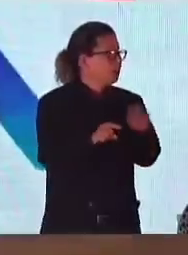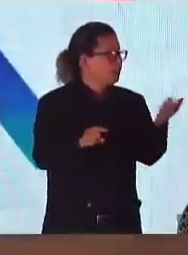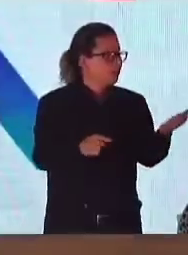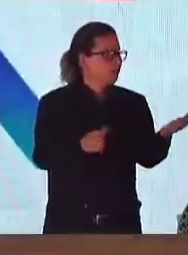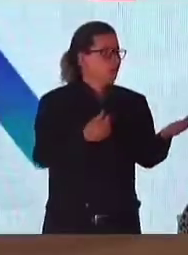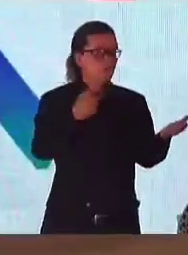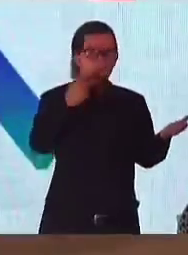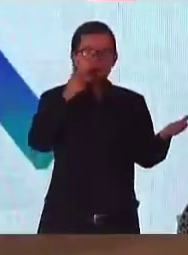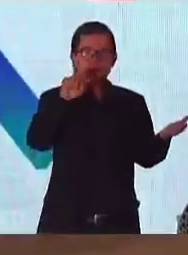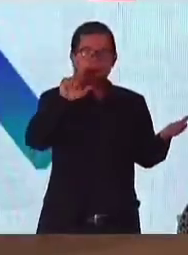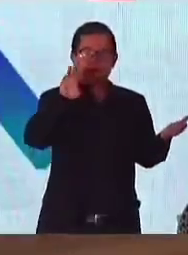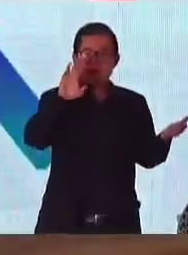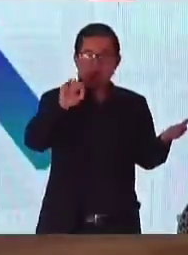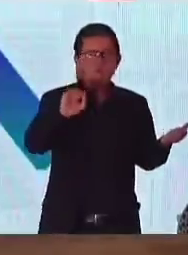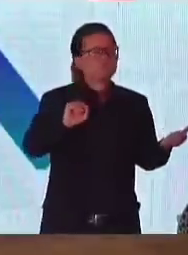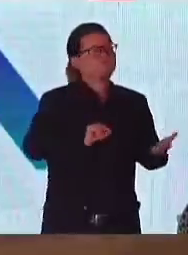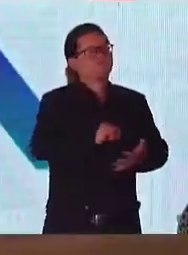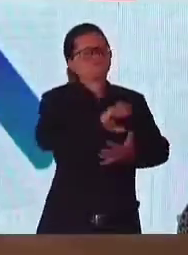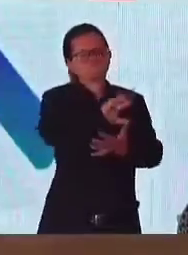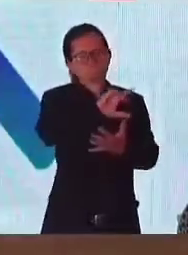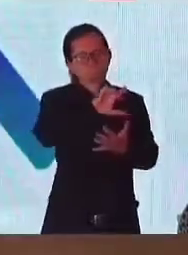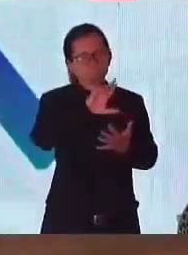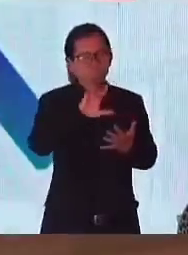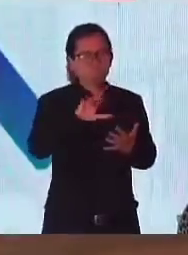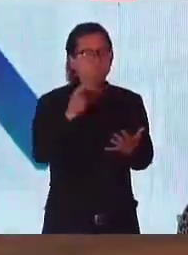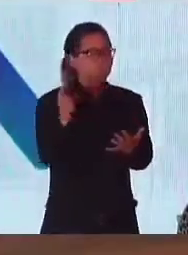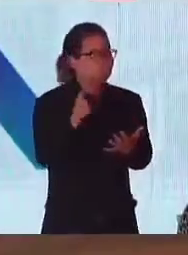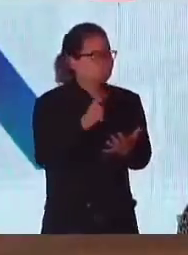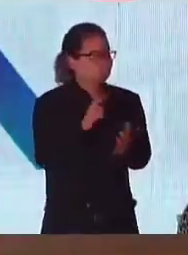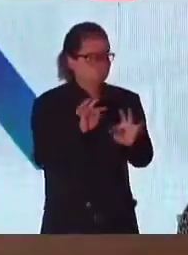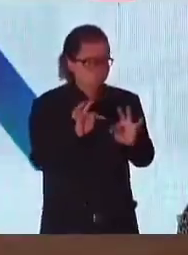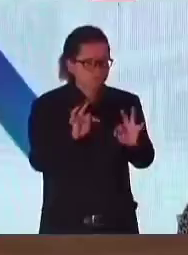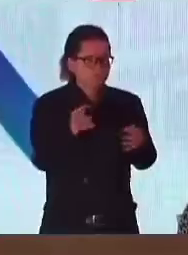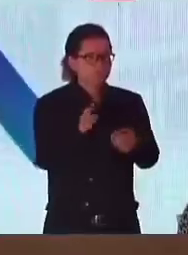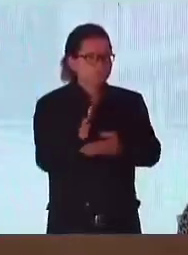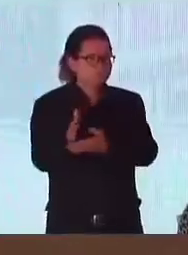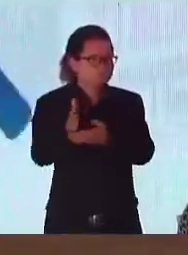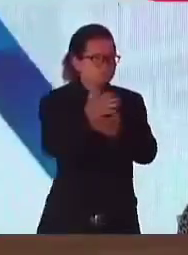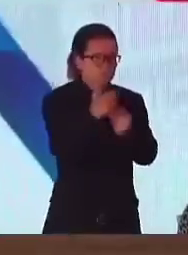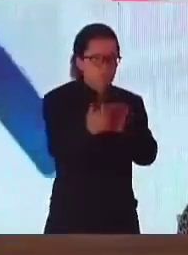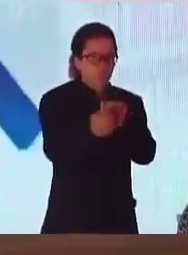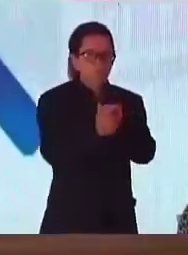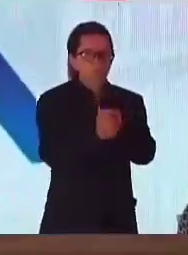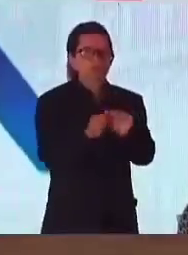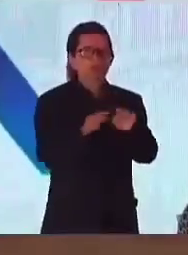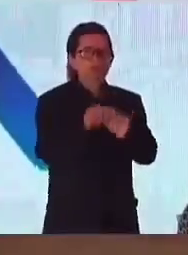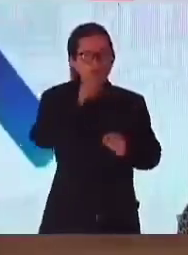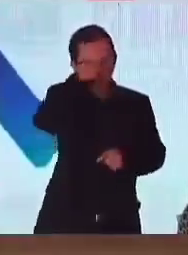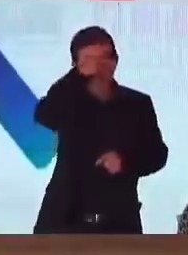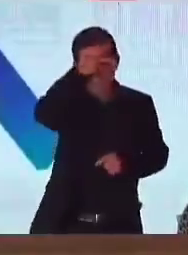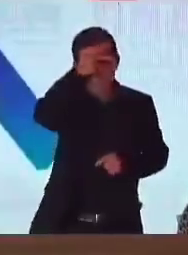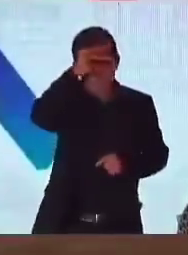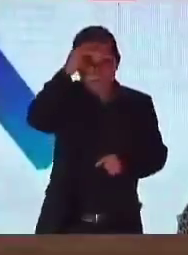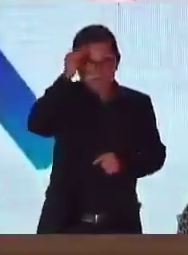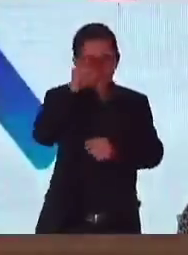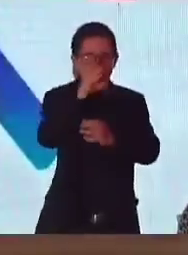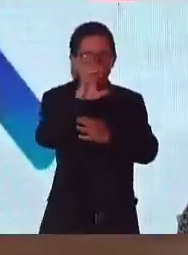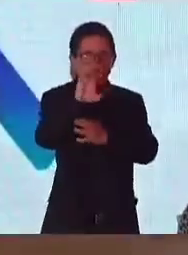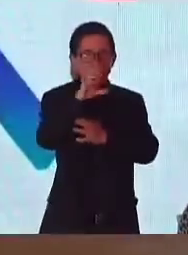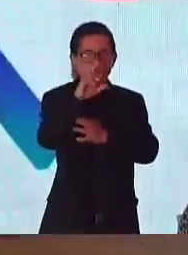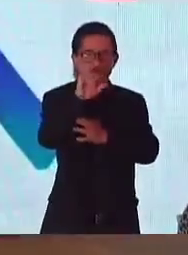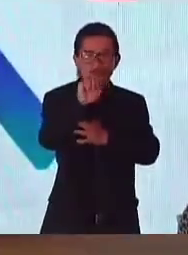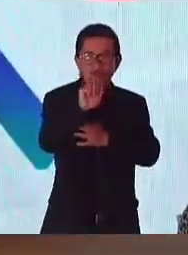presente, já citei, passando também pela prefeita Cecília Rocha, pelo